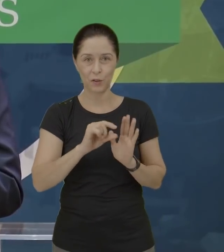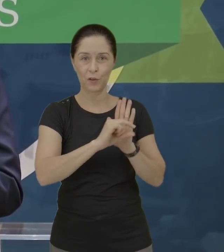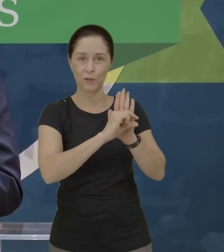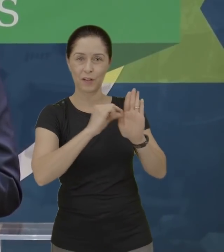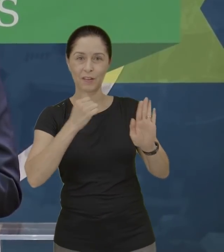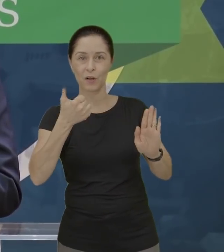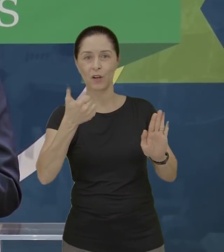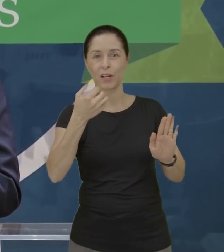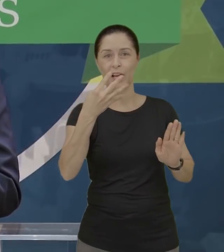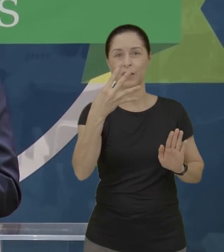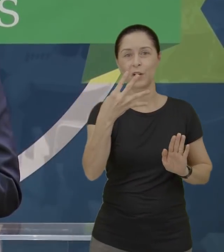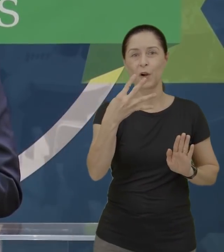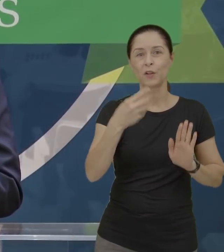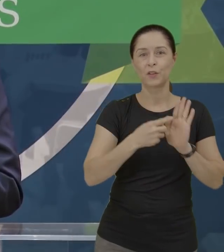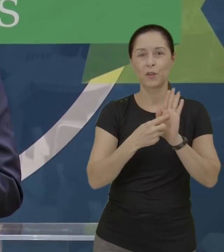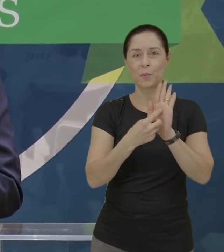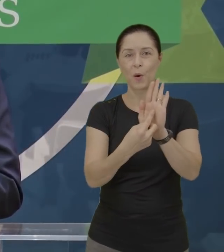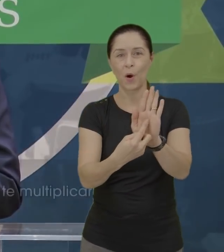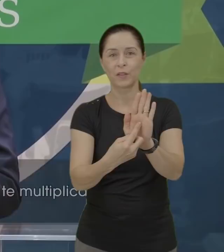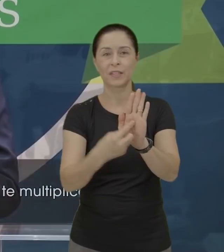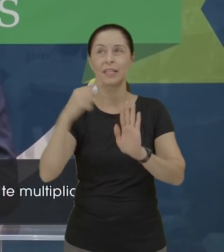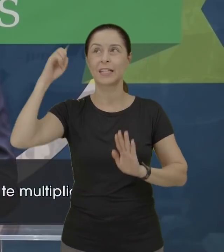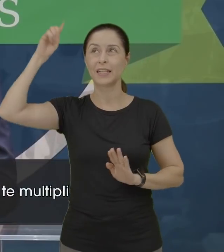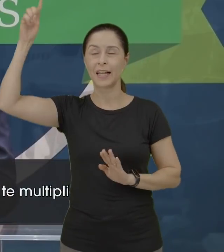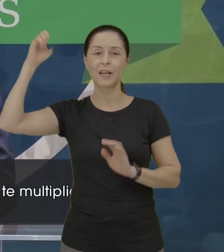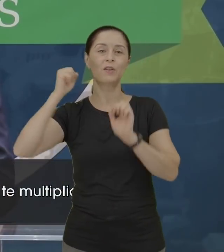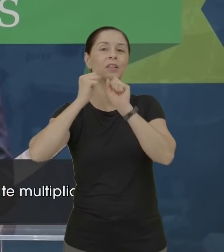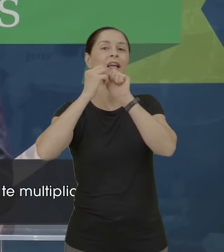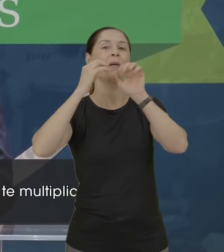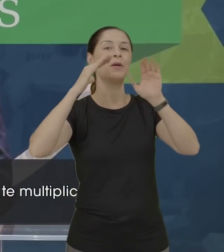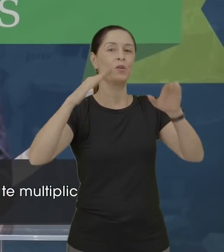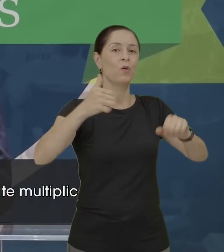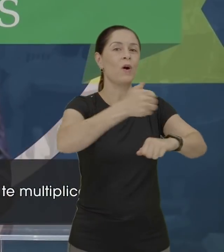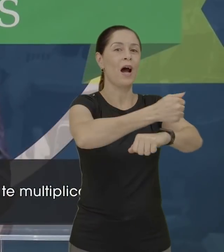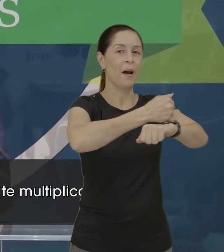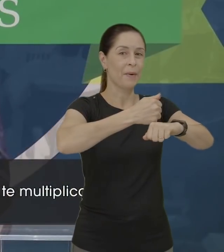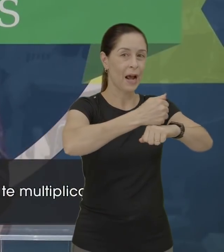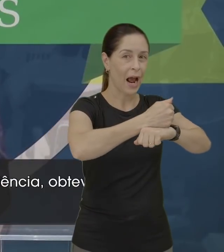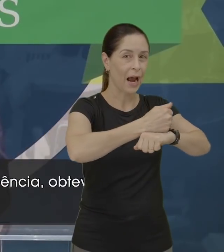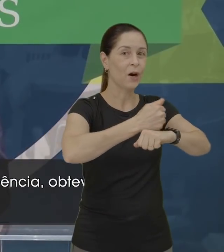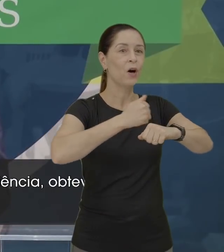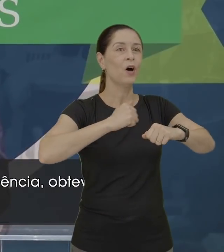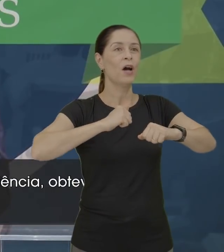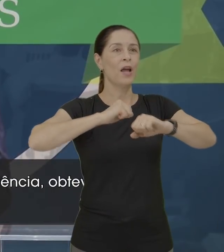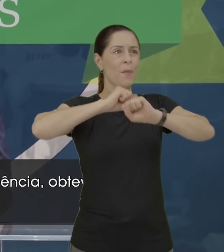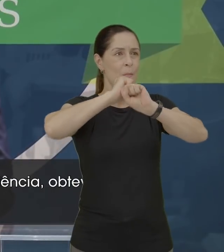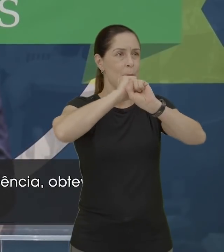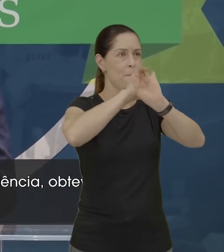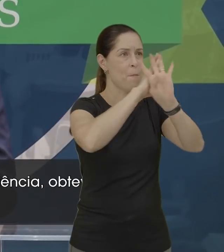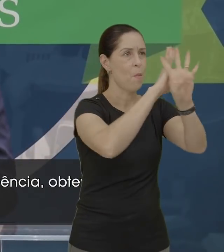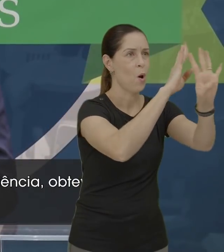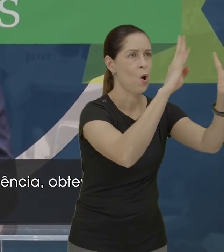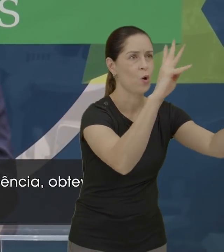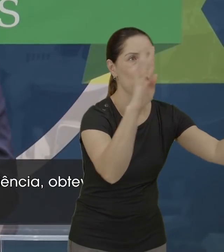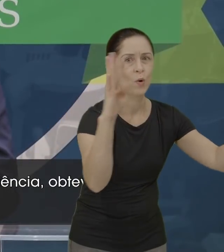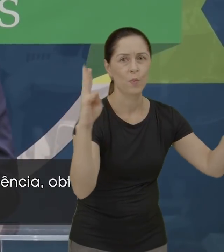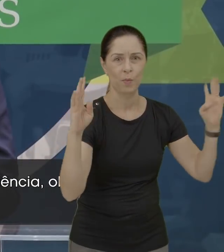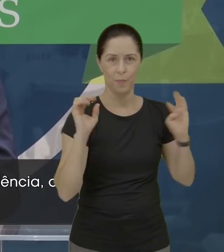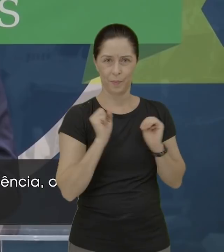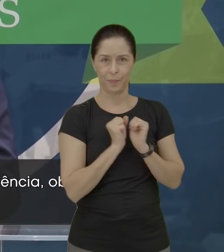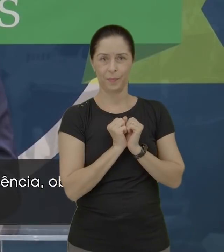14 agora, dizendo: certamente abençoarei e te multiplicarei, e assim depois de esperar com paciência, obteve Abraão a